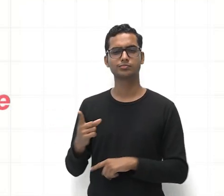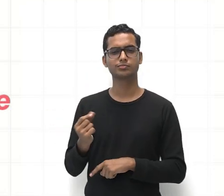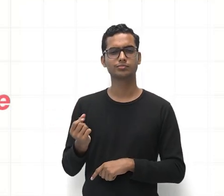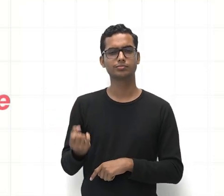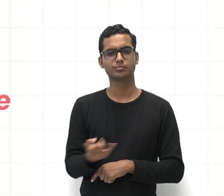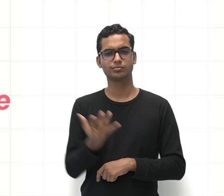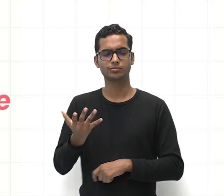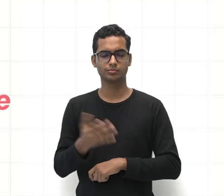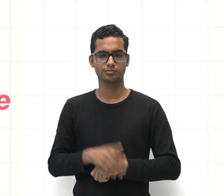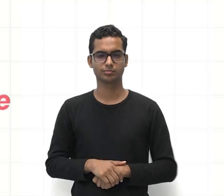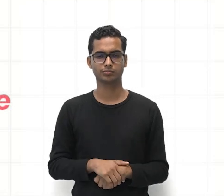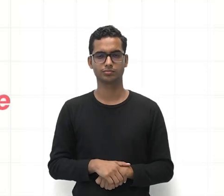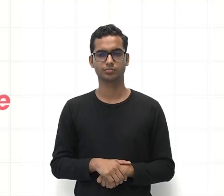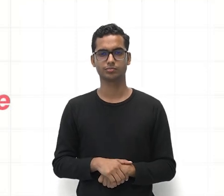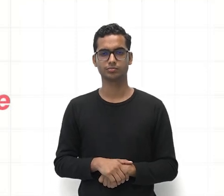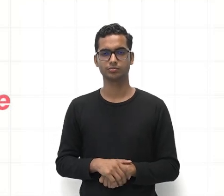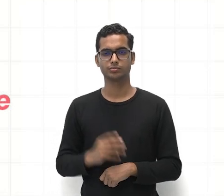R$